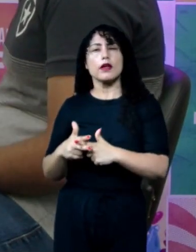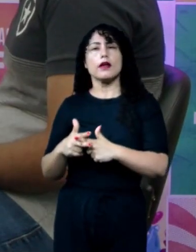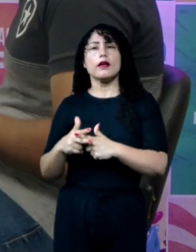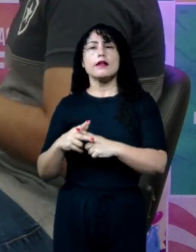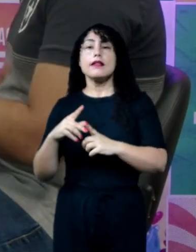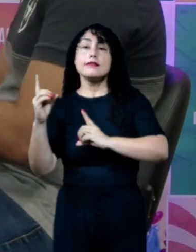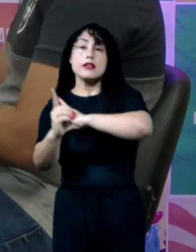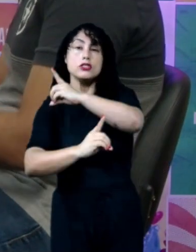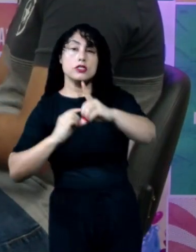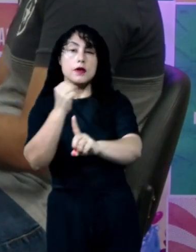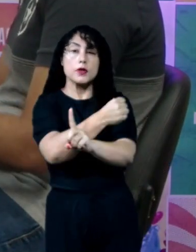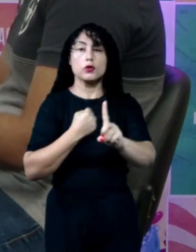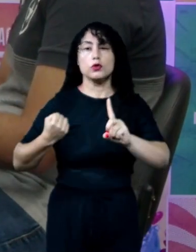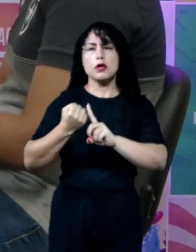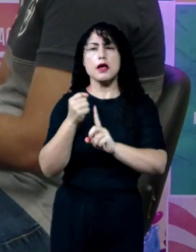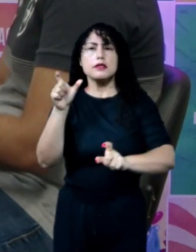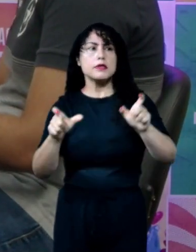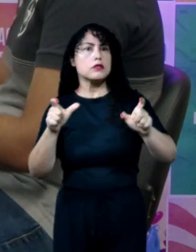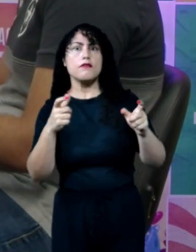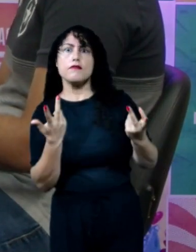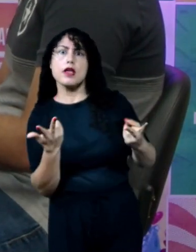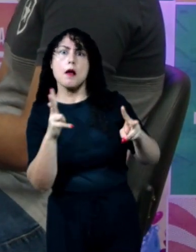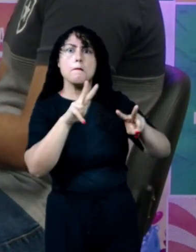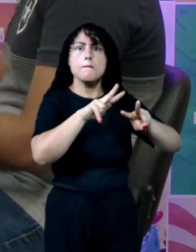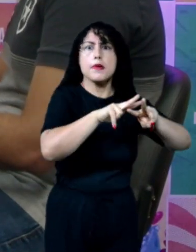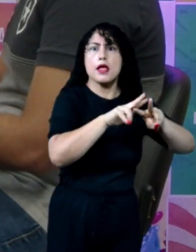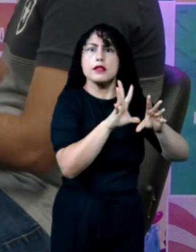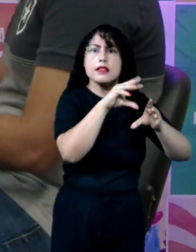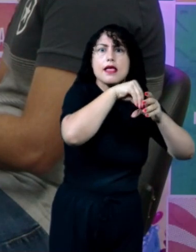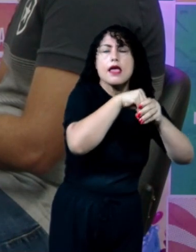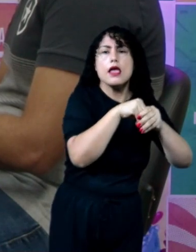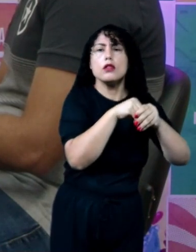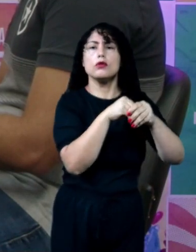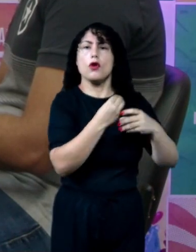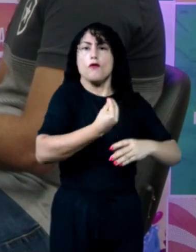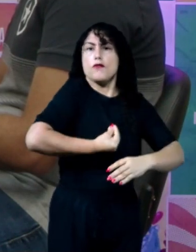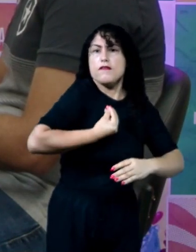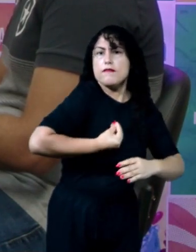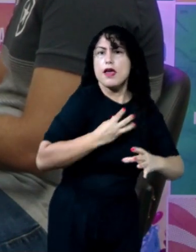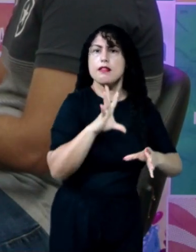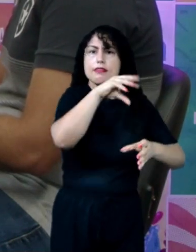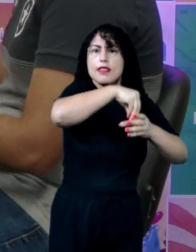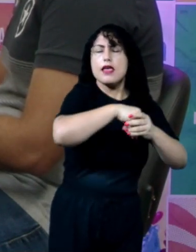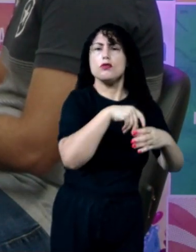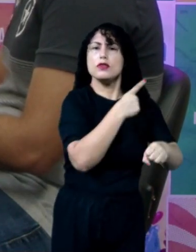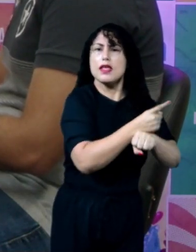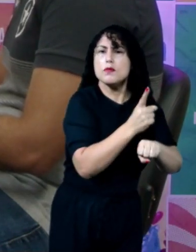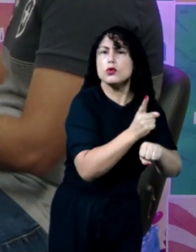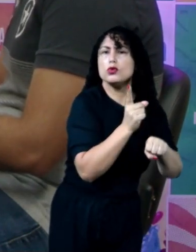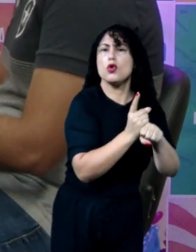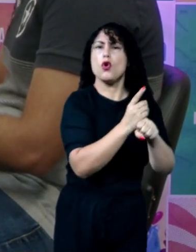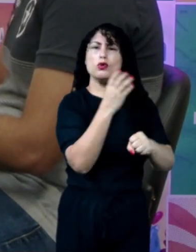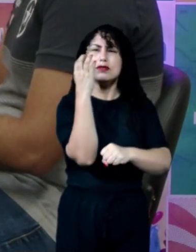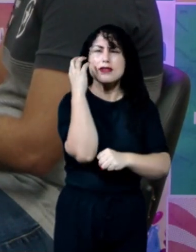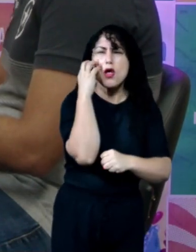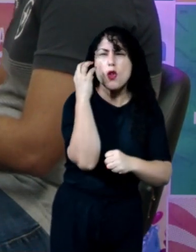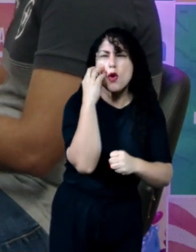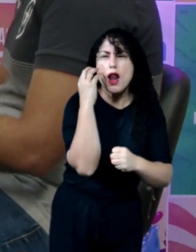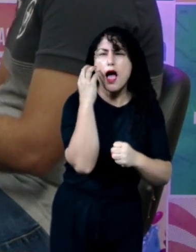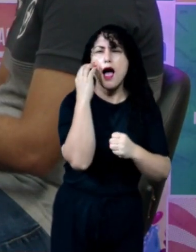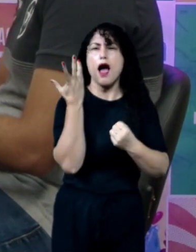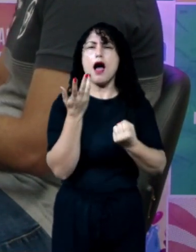dinâmica social, porque as pessoas ficam presas ali, elas estão vendo aquilo ali, o tempo inteiro o celular chama